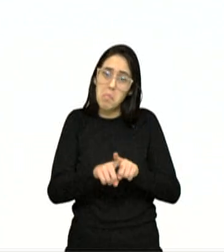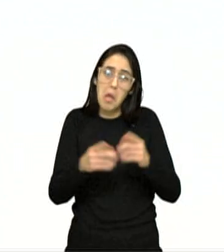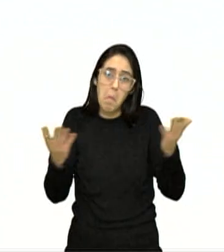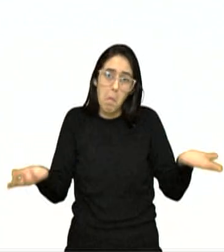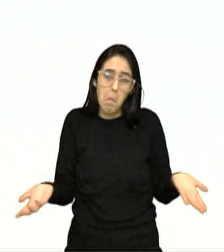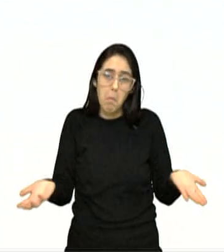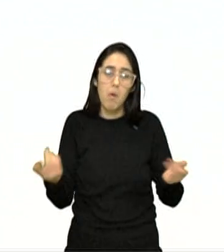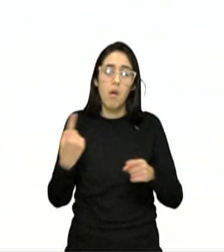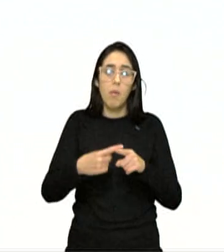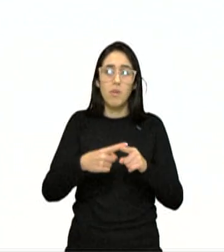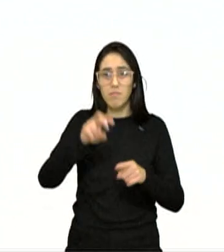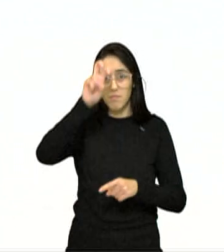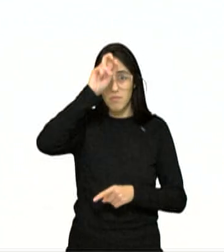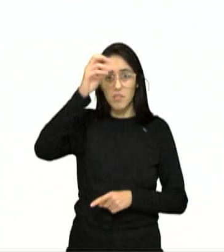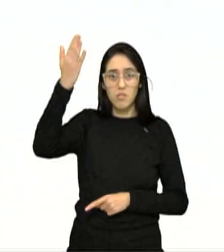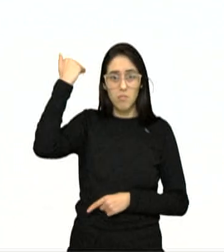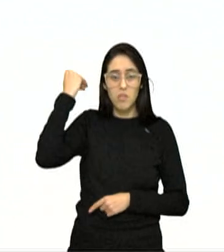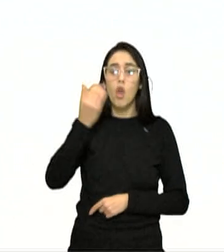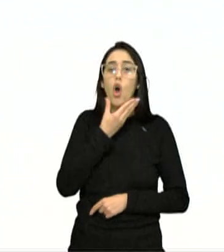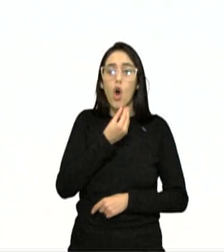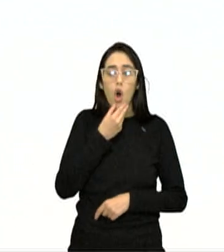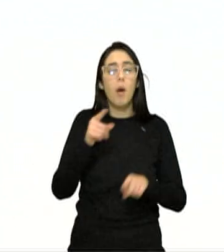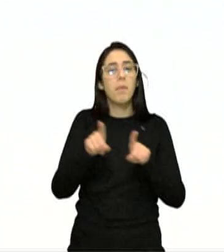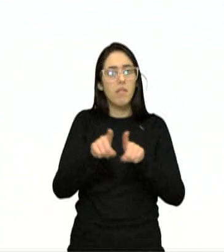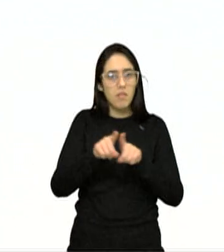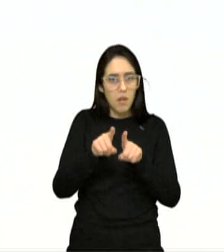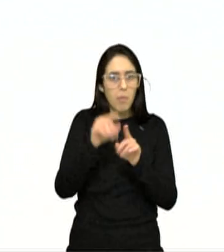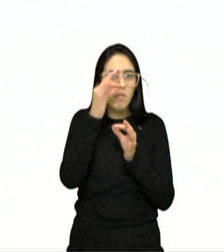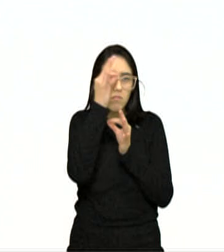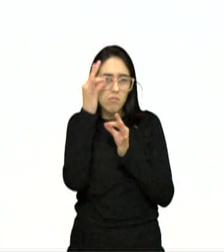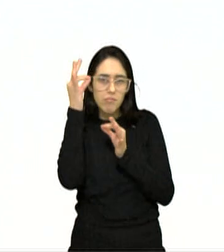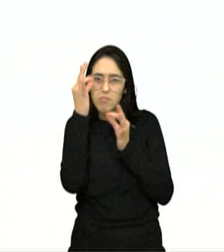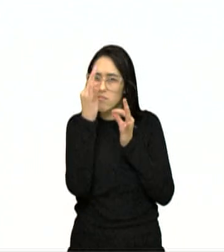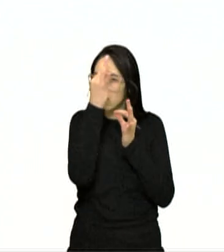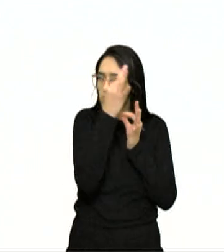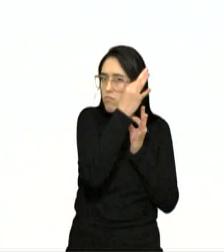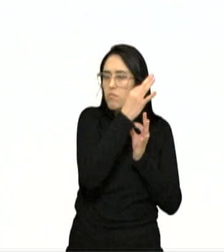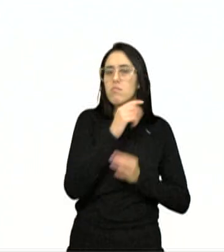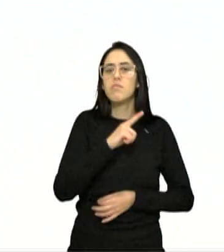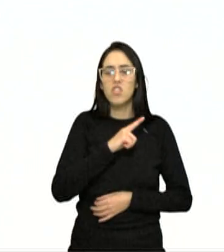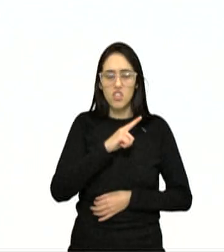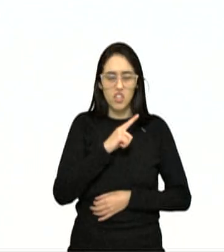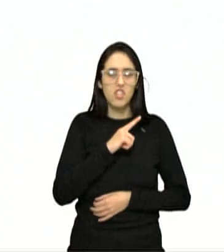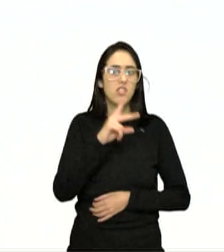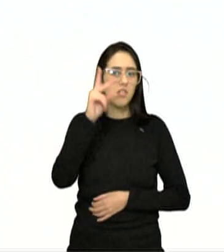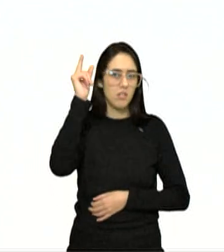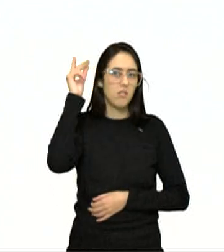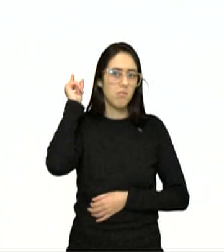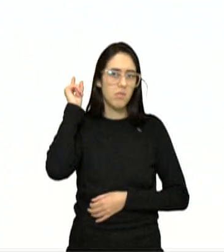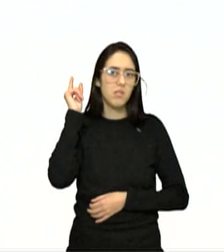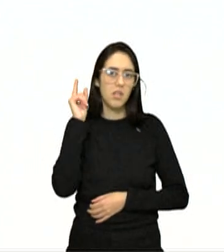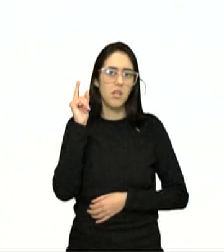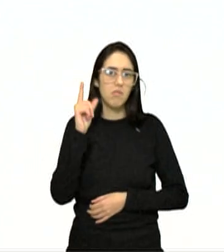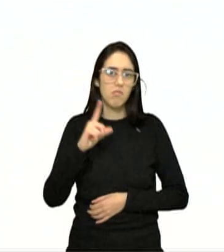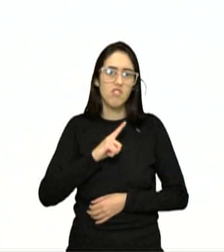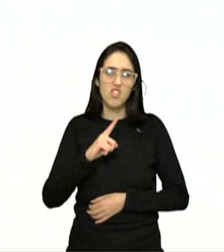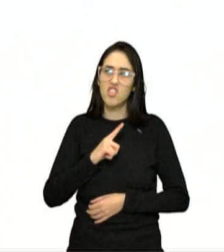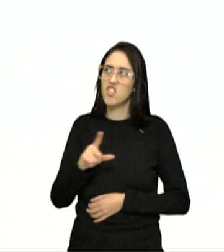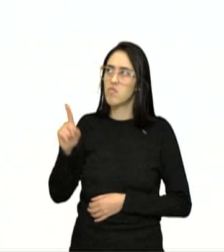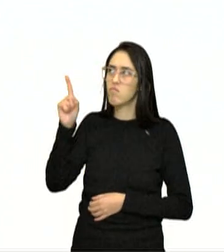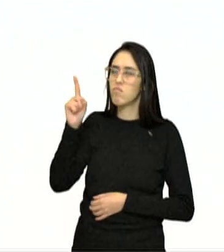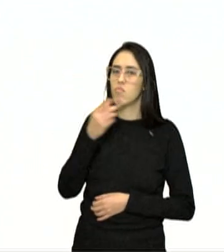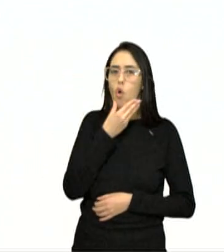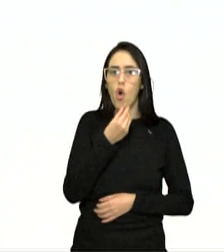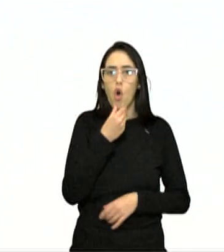porque no Egito Antigo os homens também delineavam, né, desenhavam nos seus olhos, eles faziam